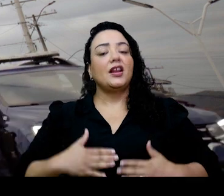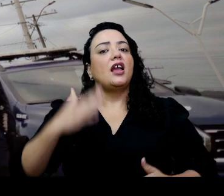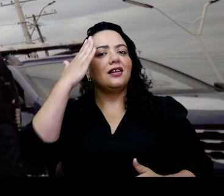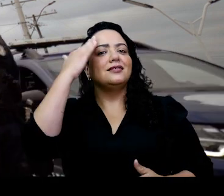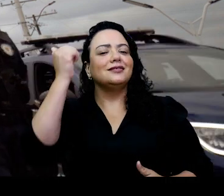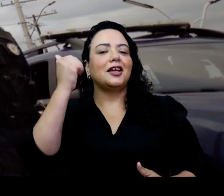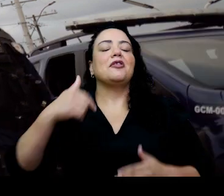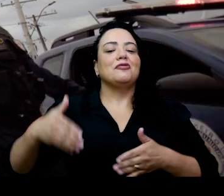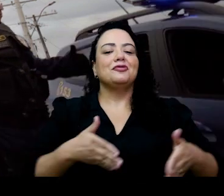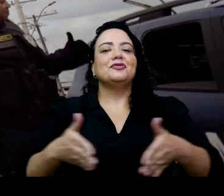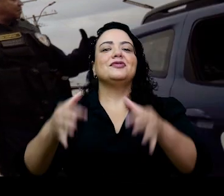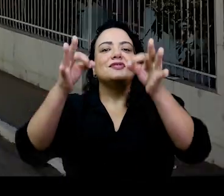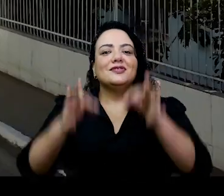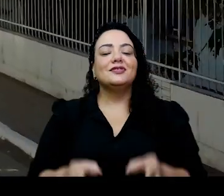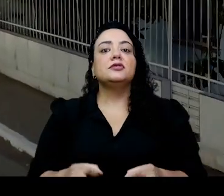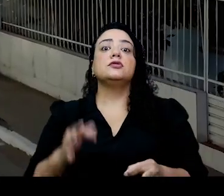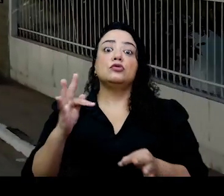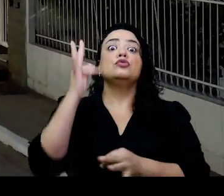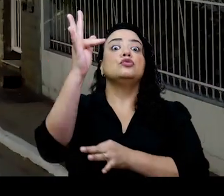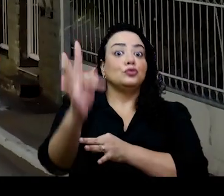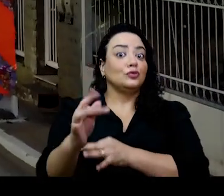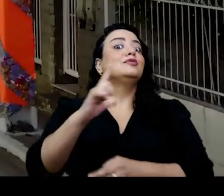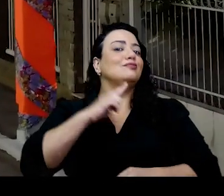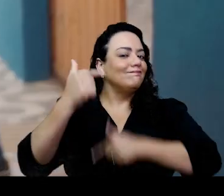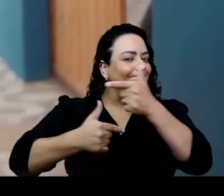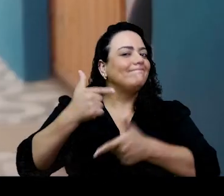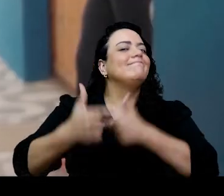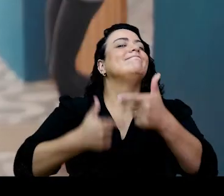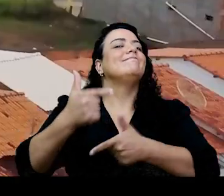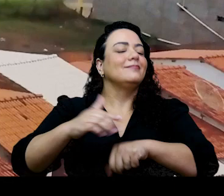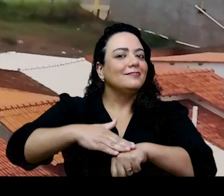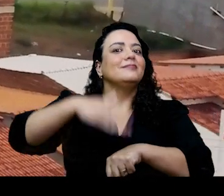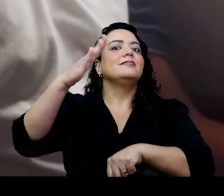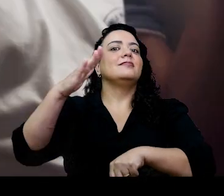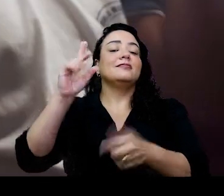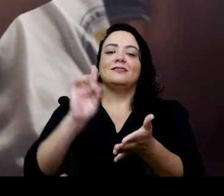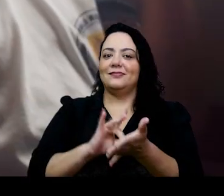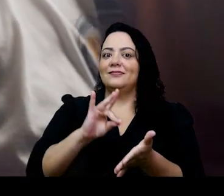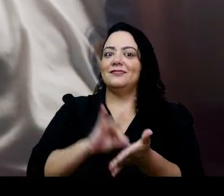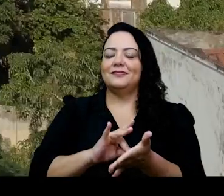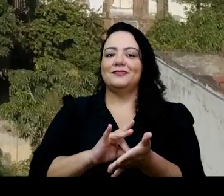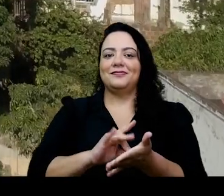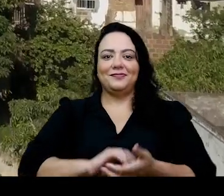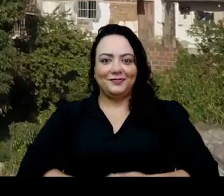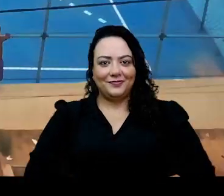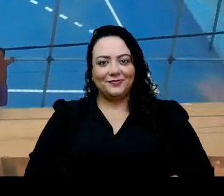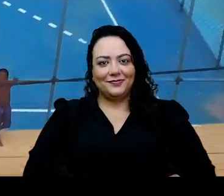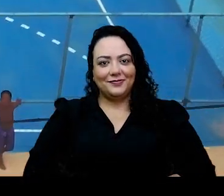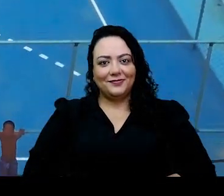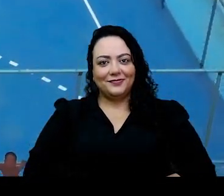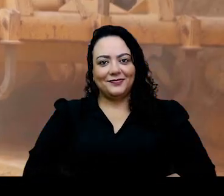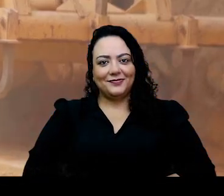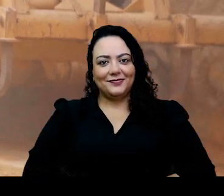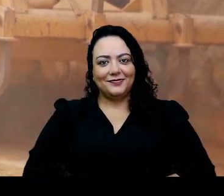nos deixa mais tranquilos. Sei que estamos no caminho certo e que teremos muito trabalho ainda